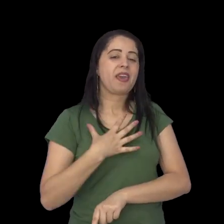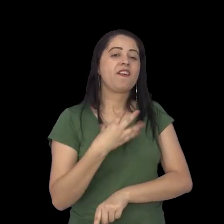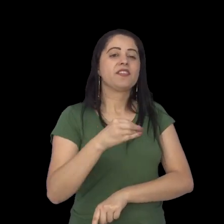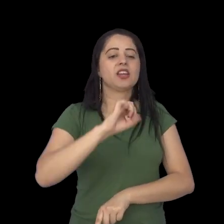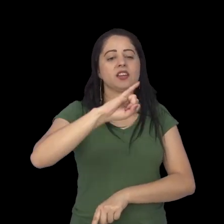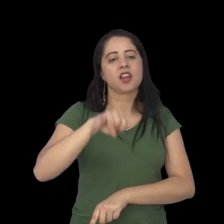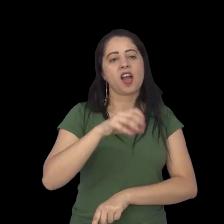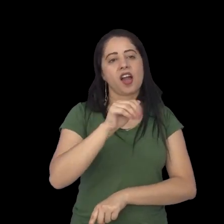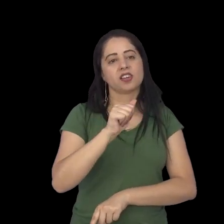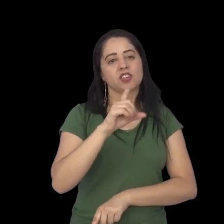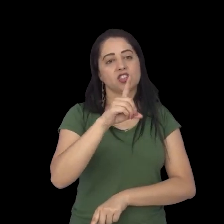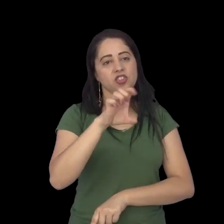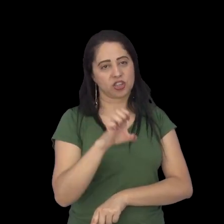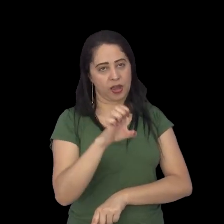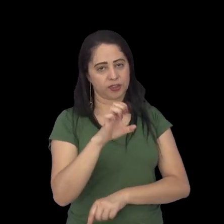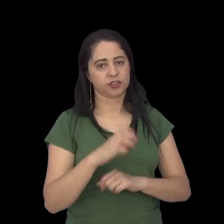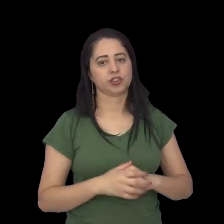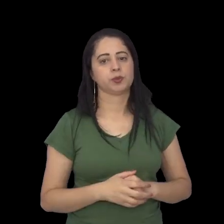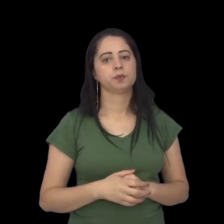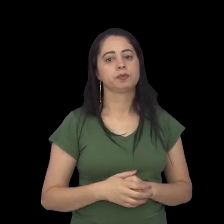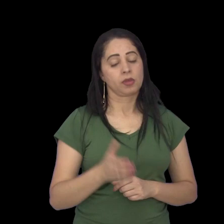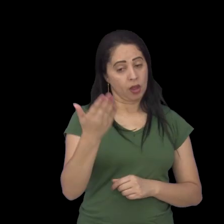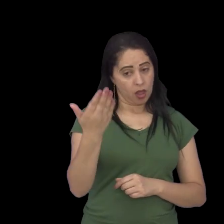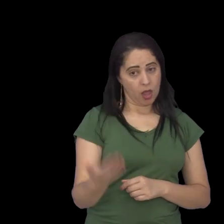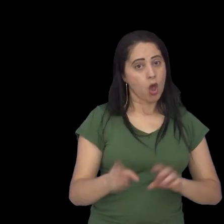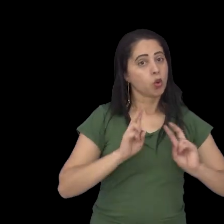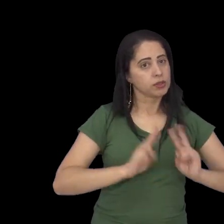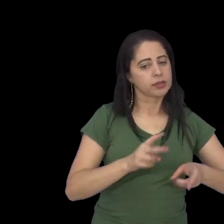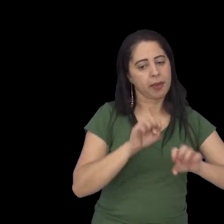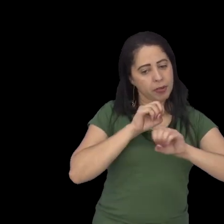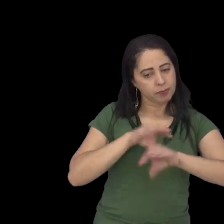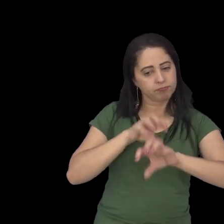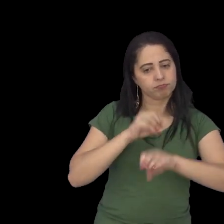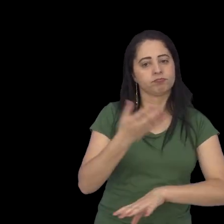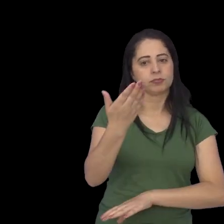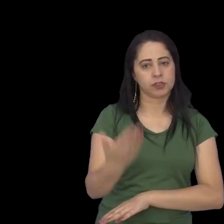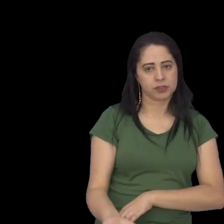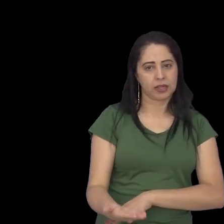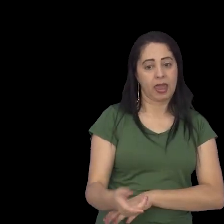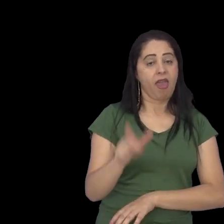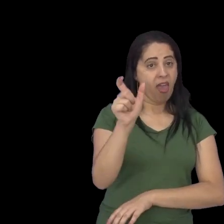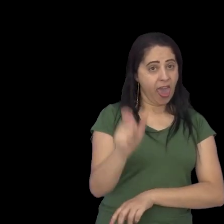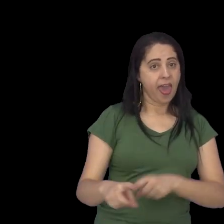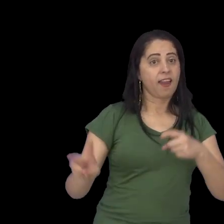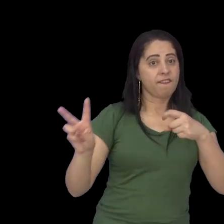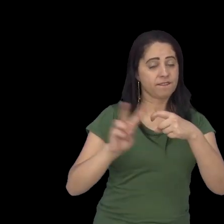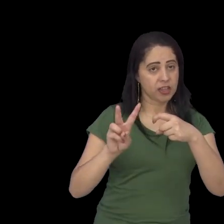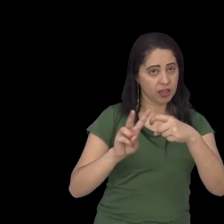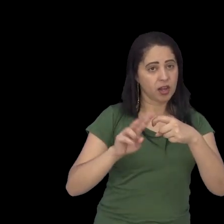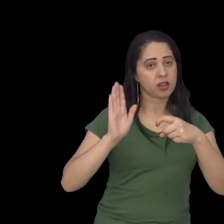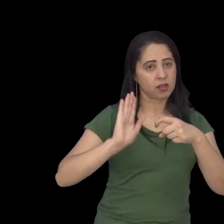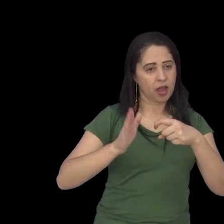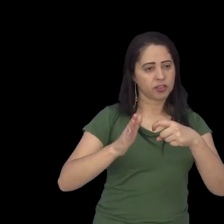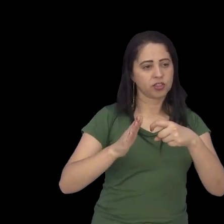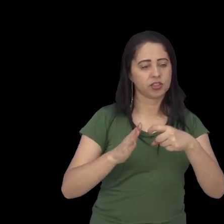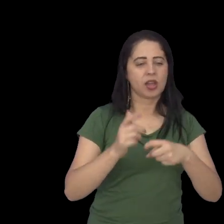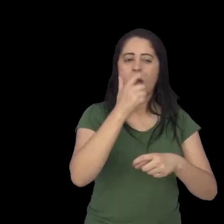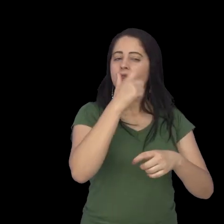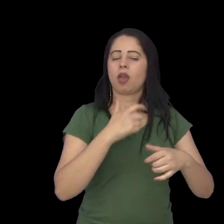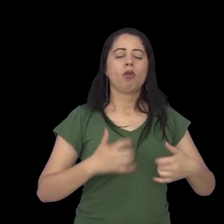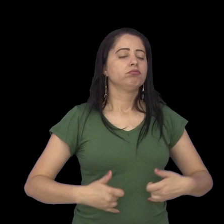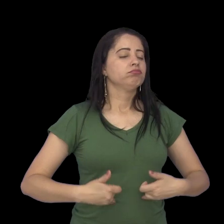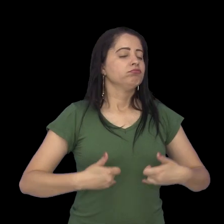formada também, que eu aprendi com a minha mãe e repassei, né? Você tem que se formar. É veterinária, o